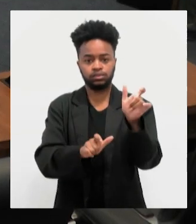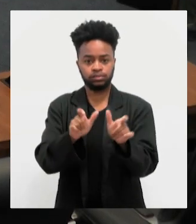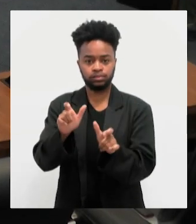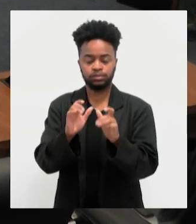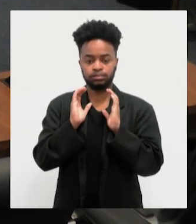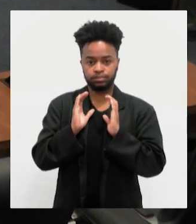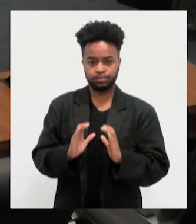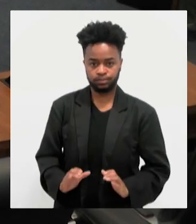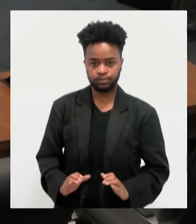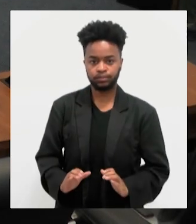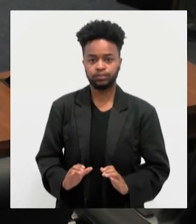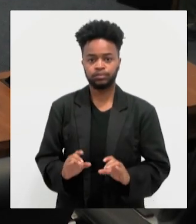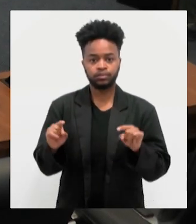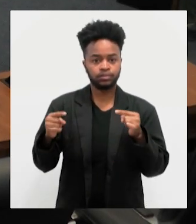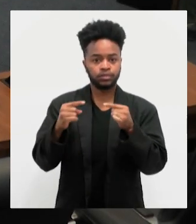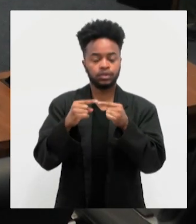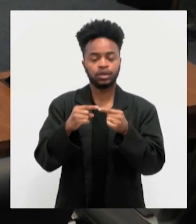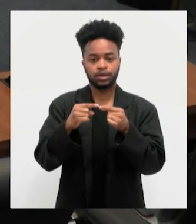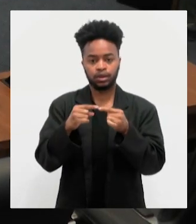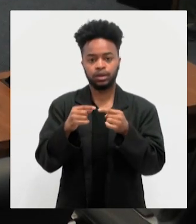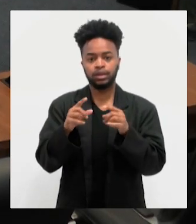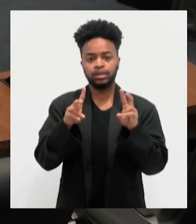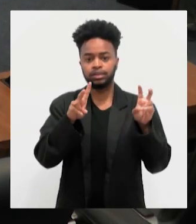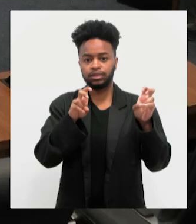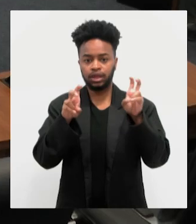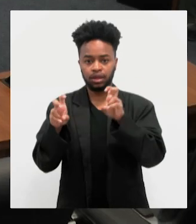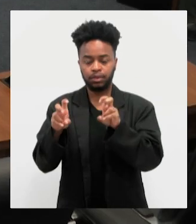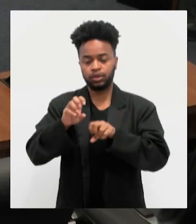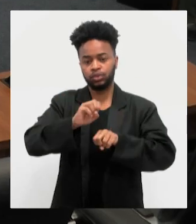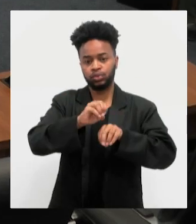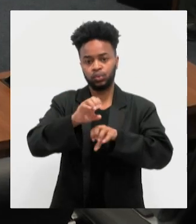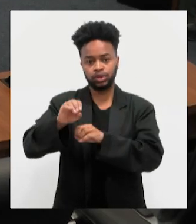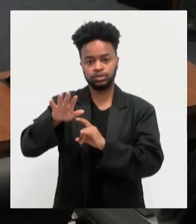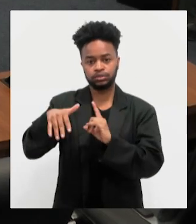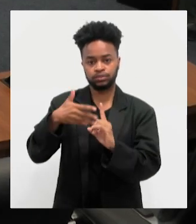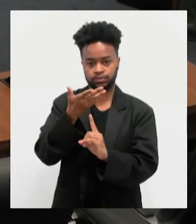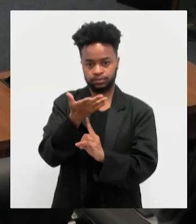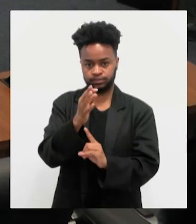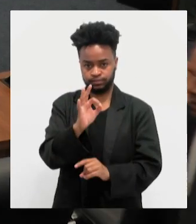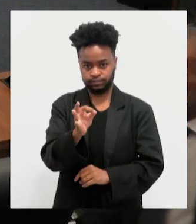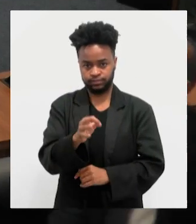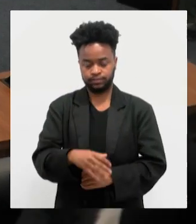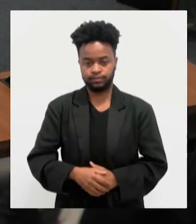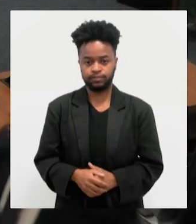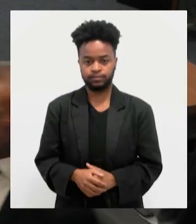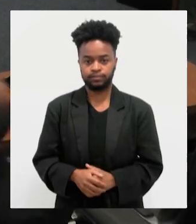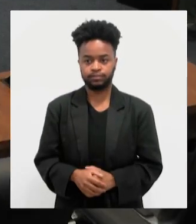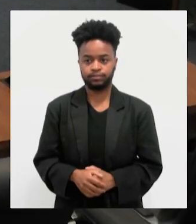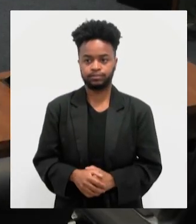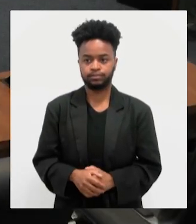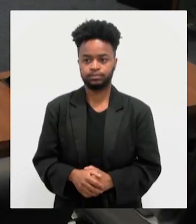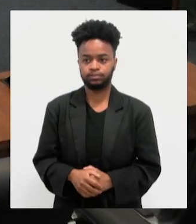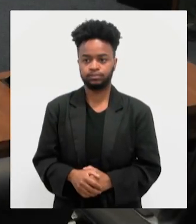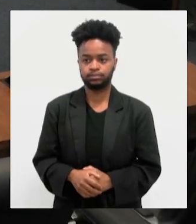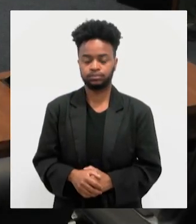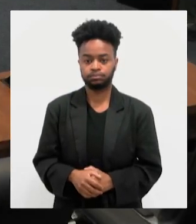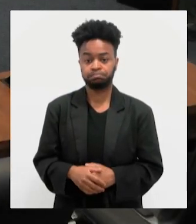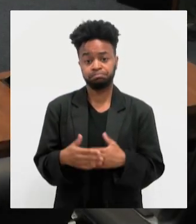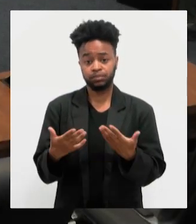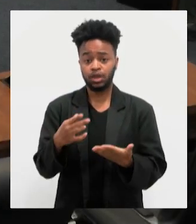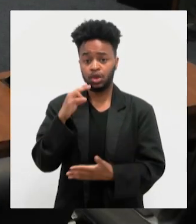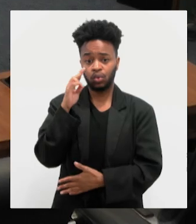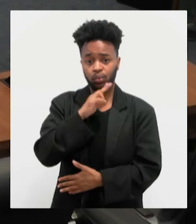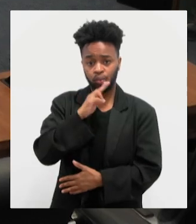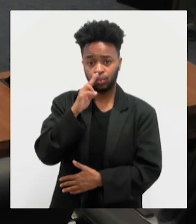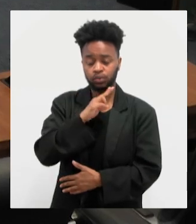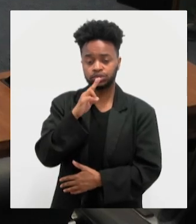a cidadania com esse tema da educação ambiental, não é? E é urgente